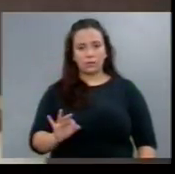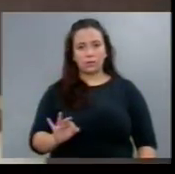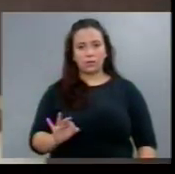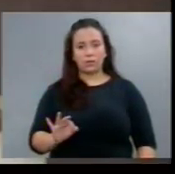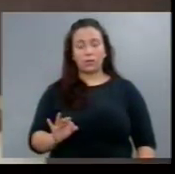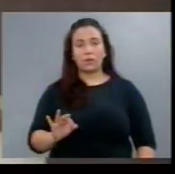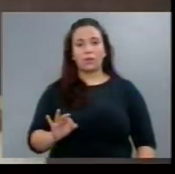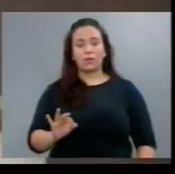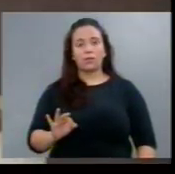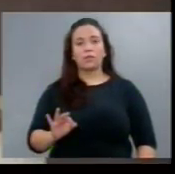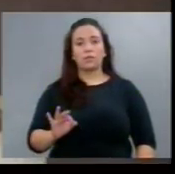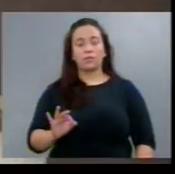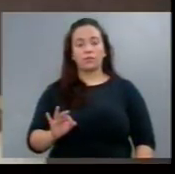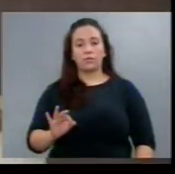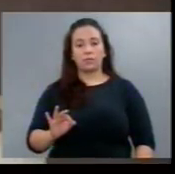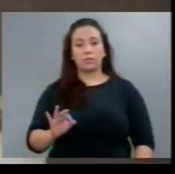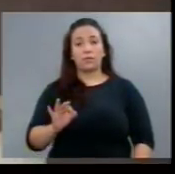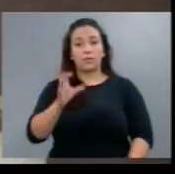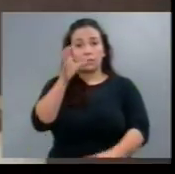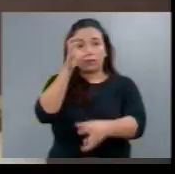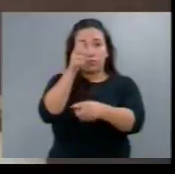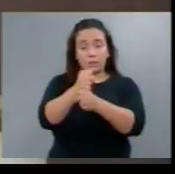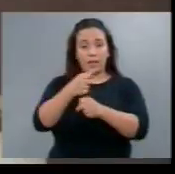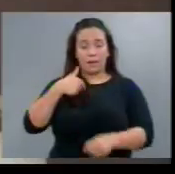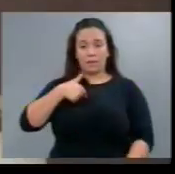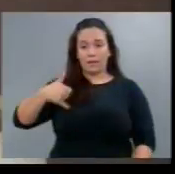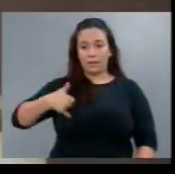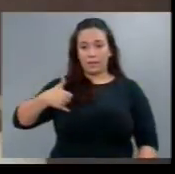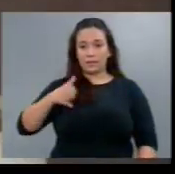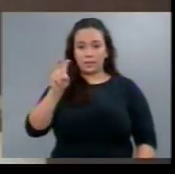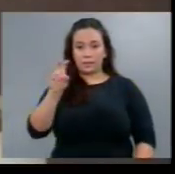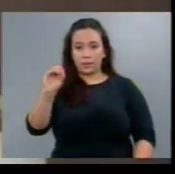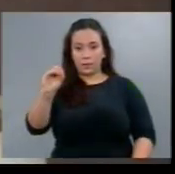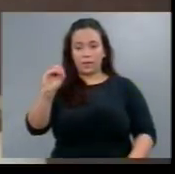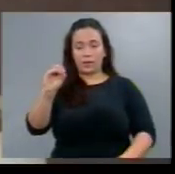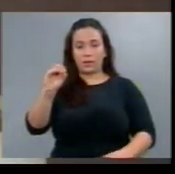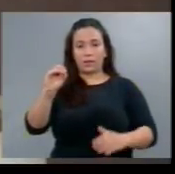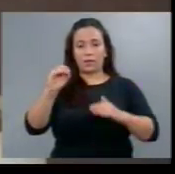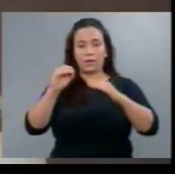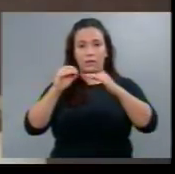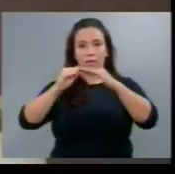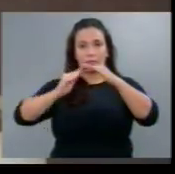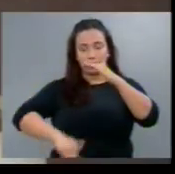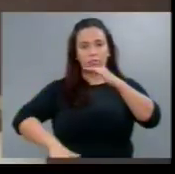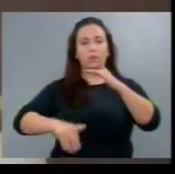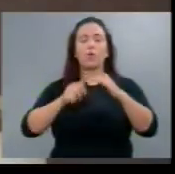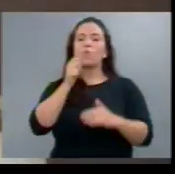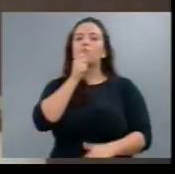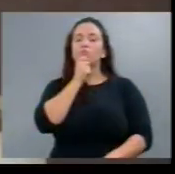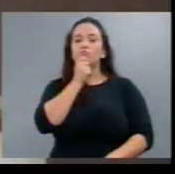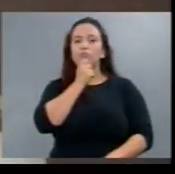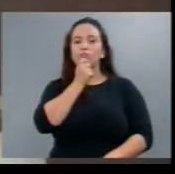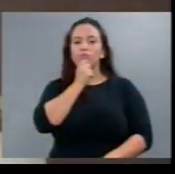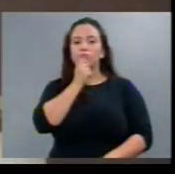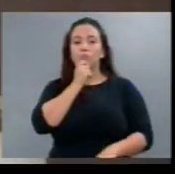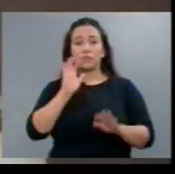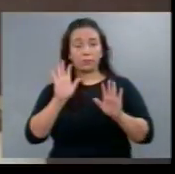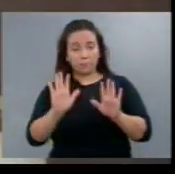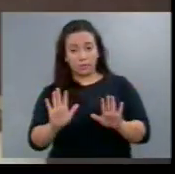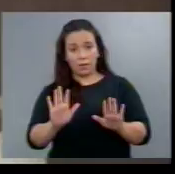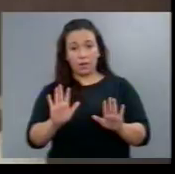para 11%. Como estou abaixo dos 50 anos, não entrarei, portanto, na regra de transição. De